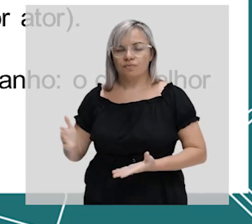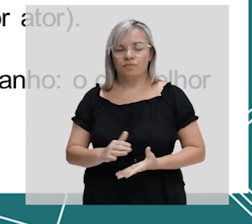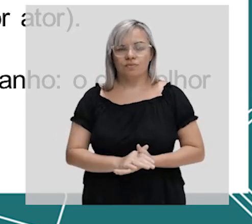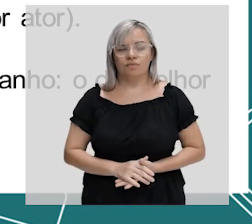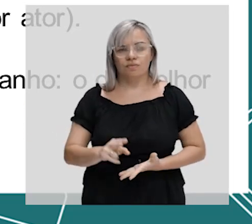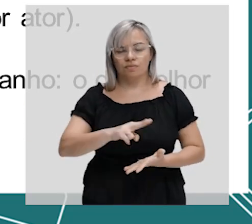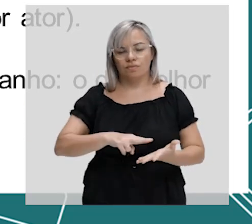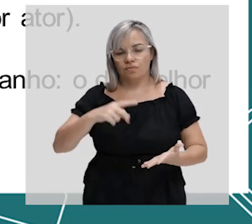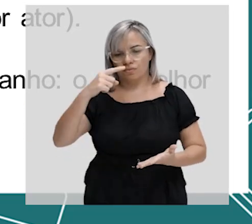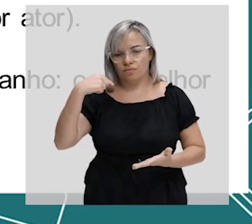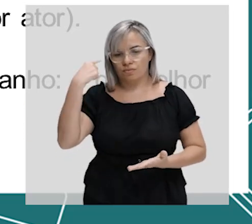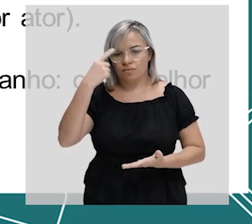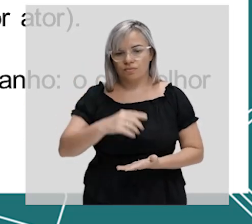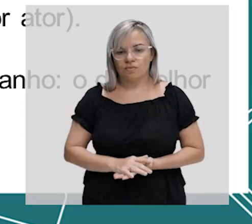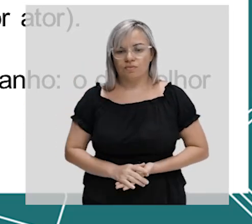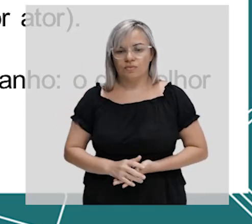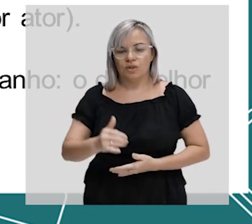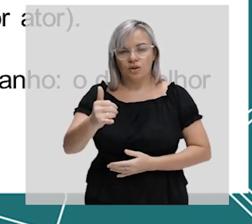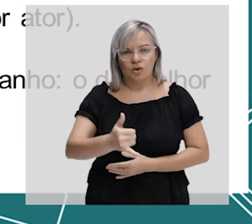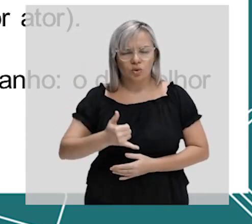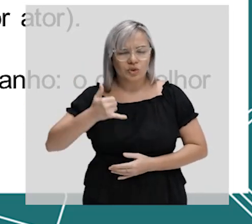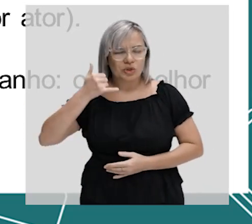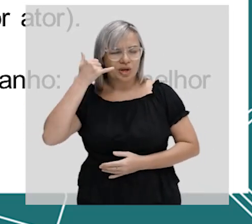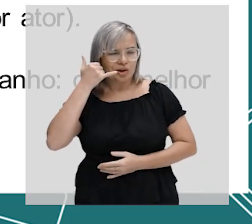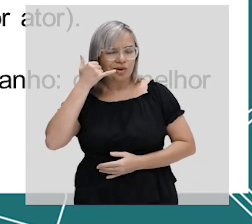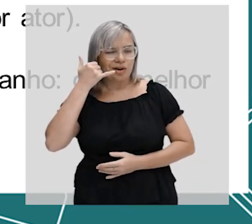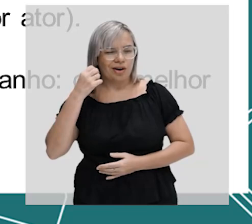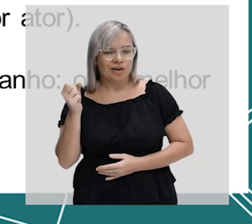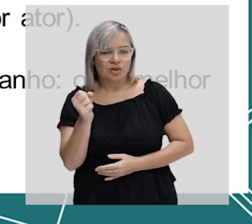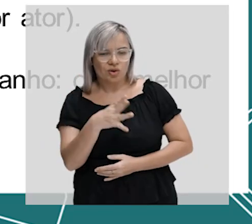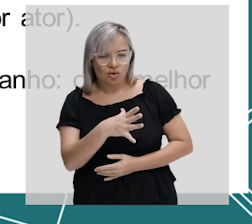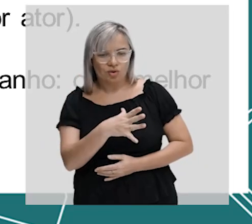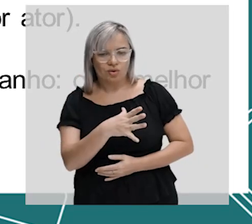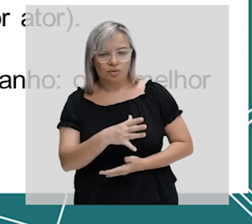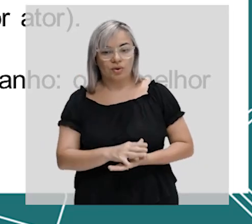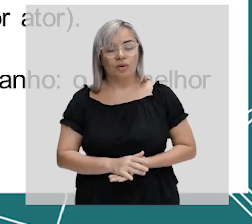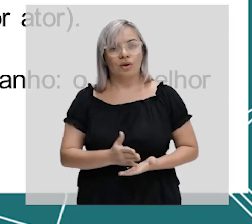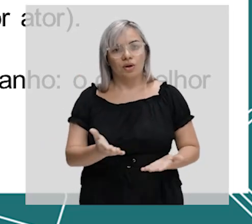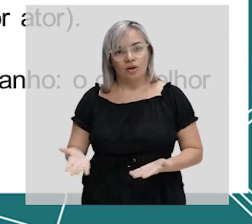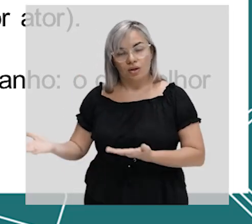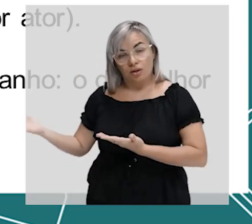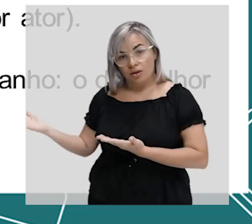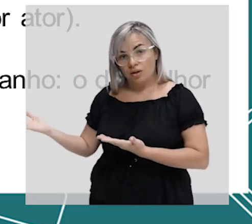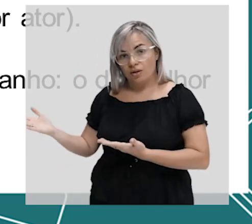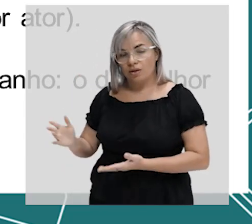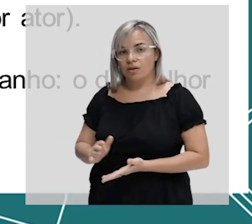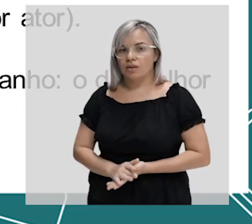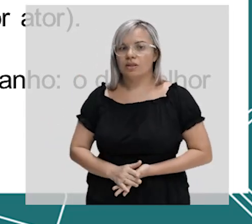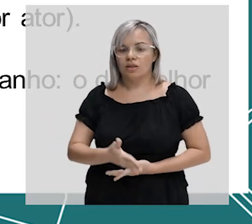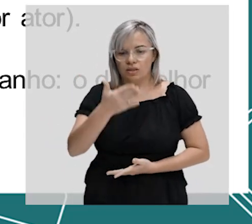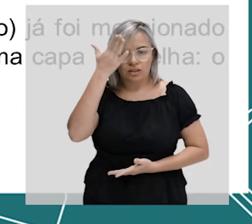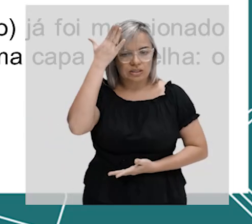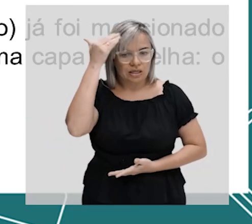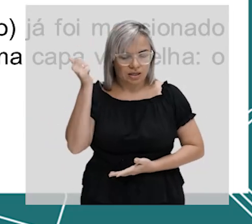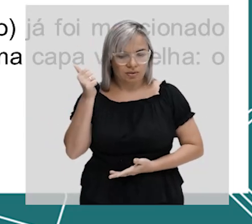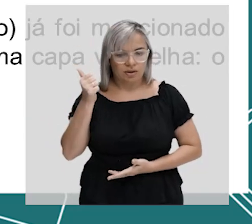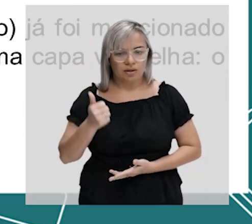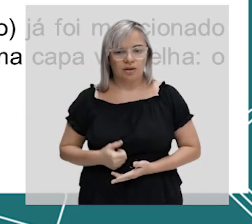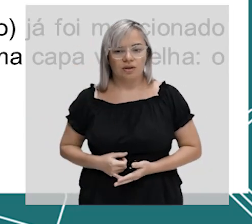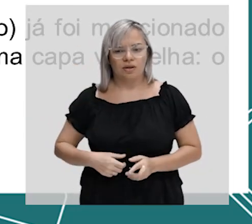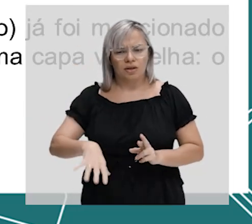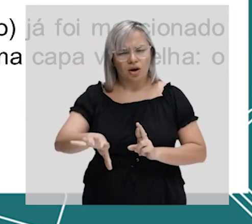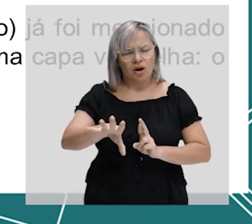móvil es nuevo. O celular é novo. Pressupõe-se que o receptor da